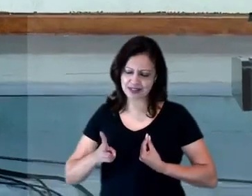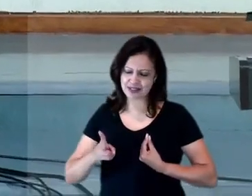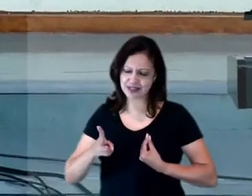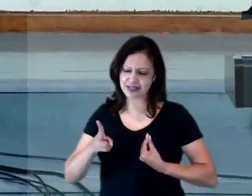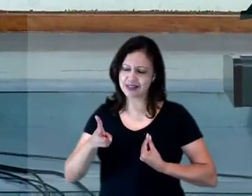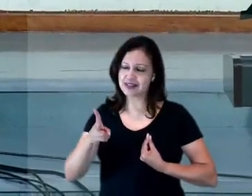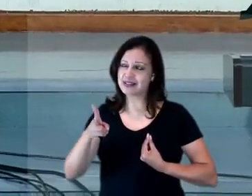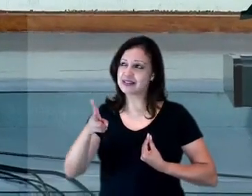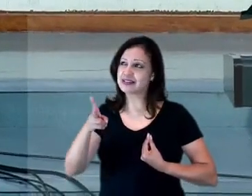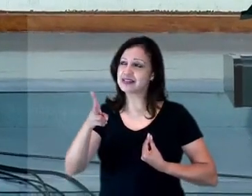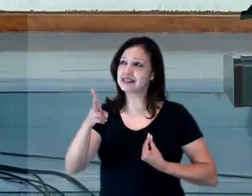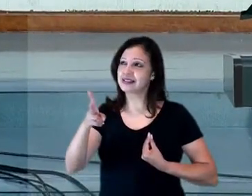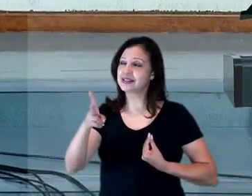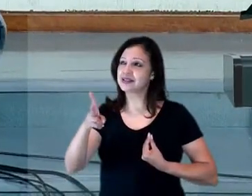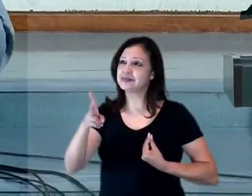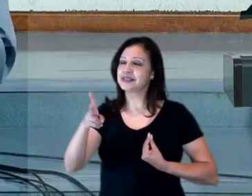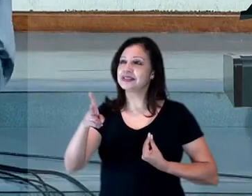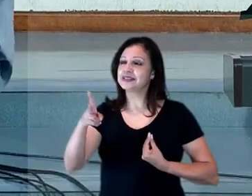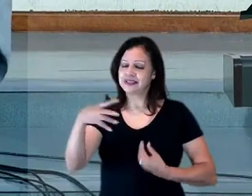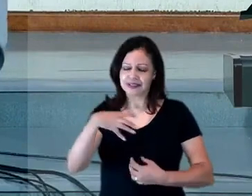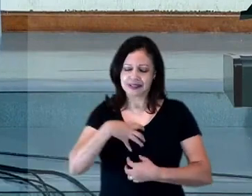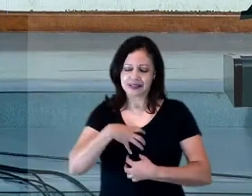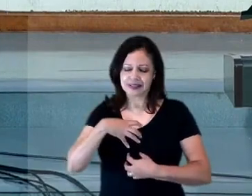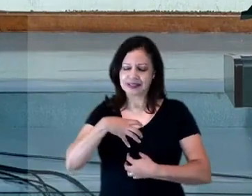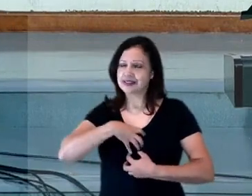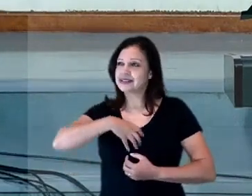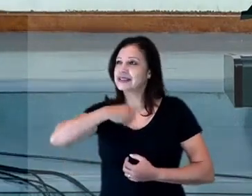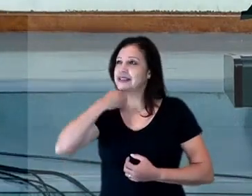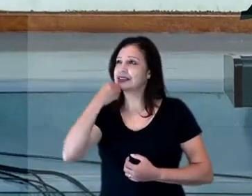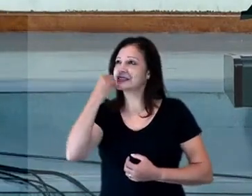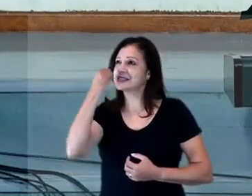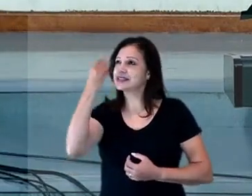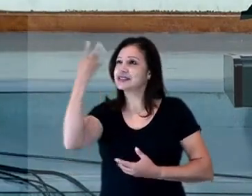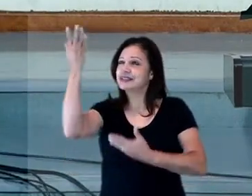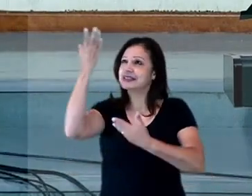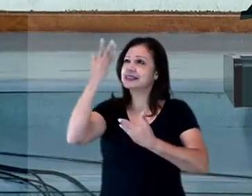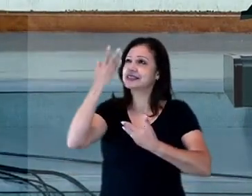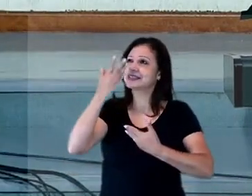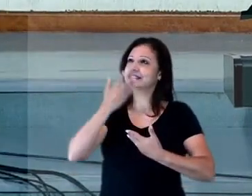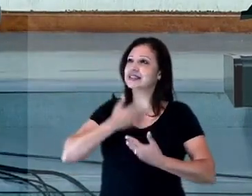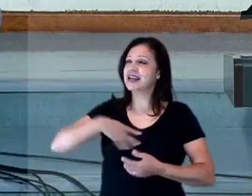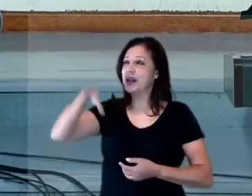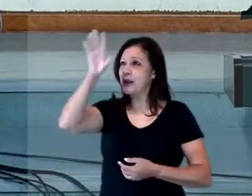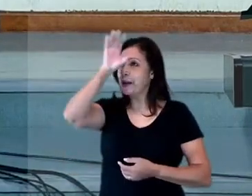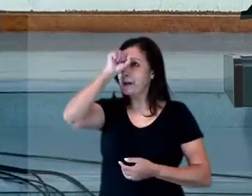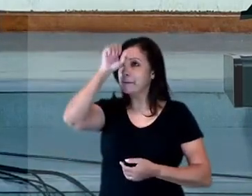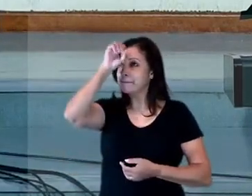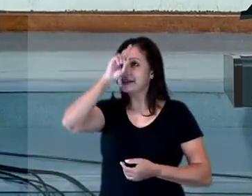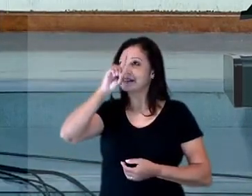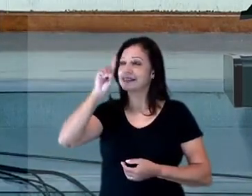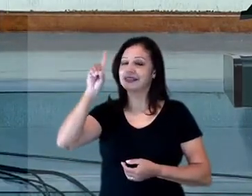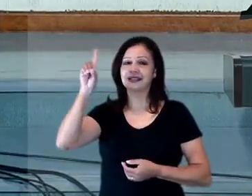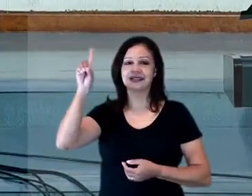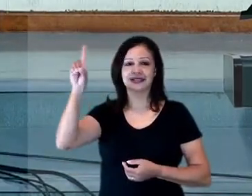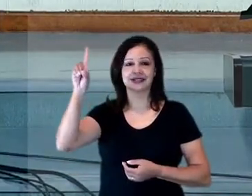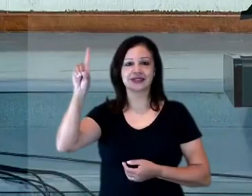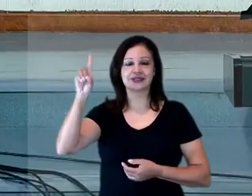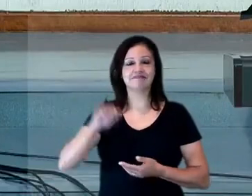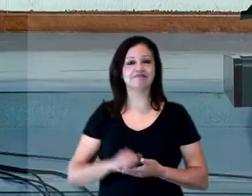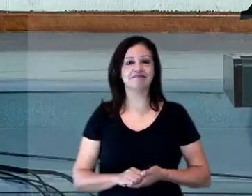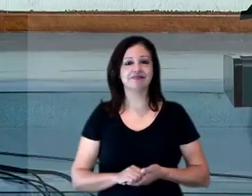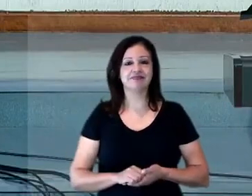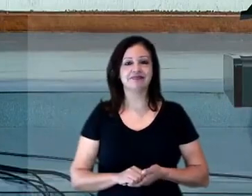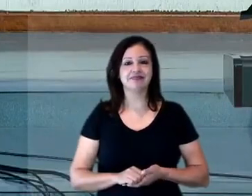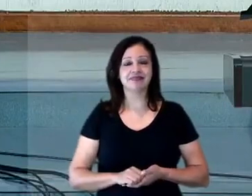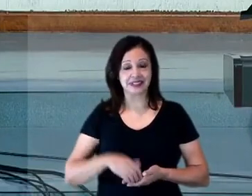contemplar a sua bondade e buscar a sua orientação no seu templo. Eu sei que você está nos ouvindo de casa, esse é